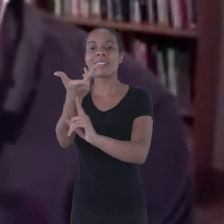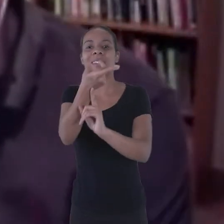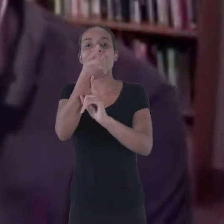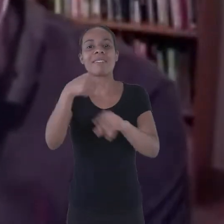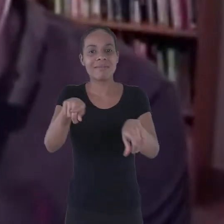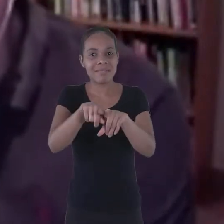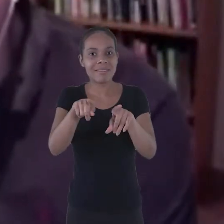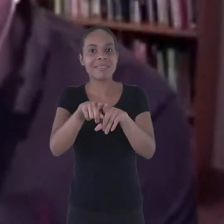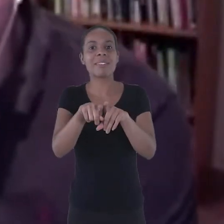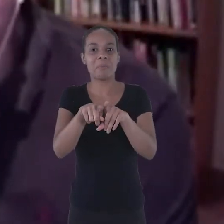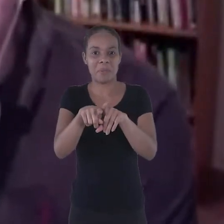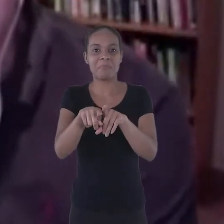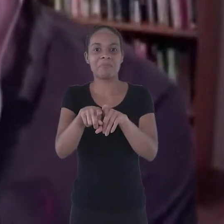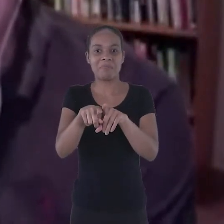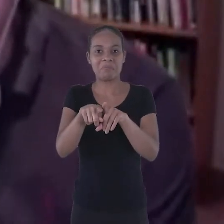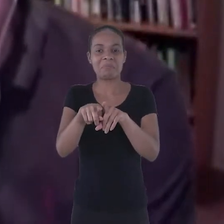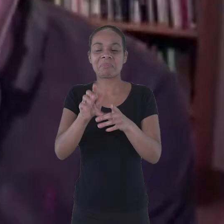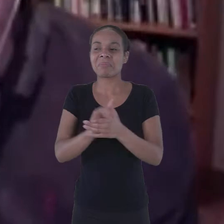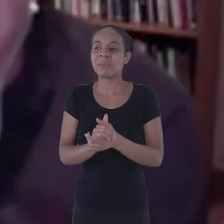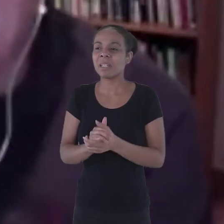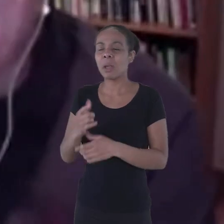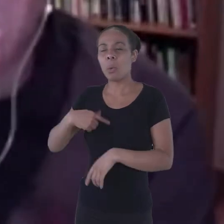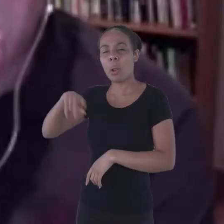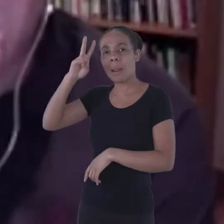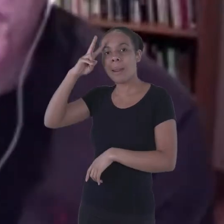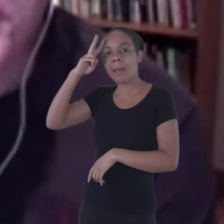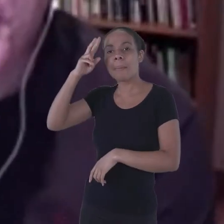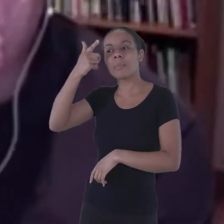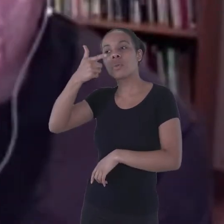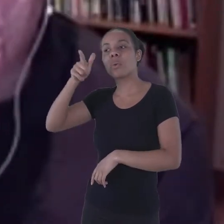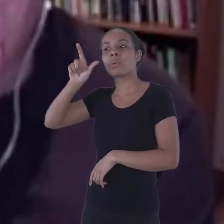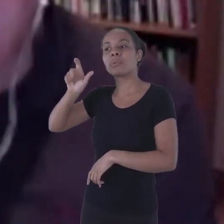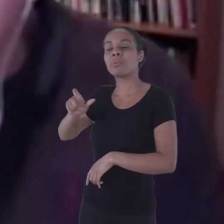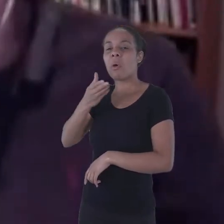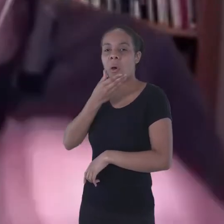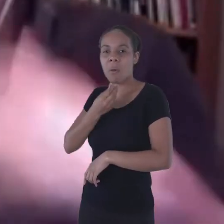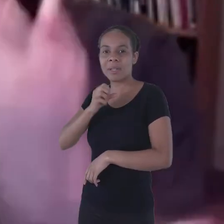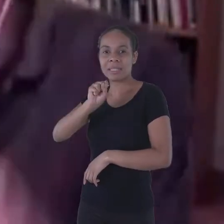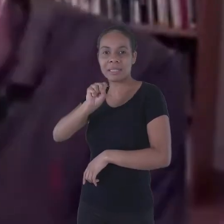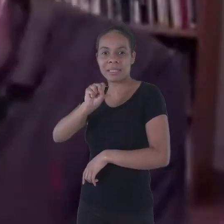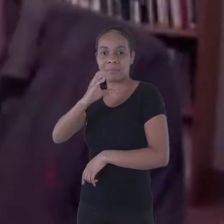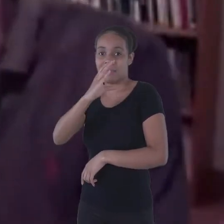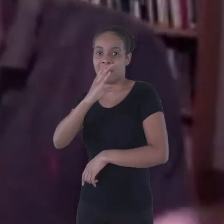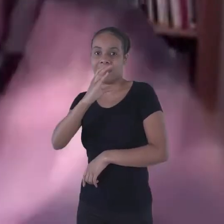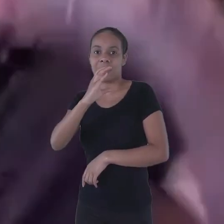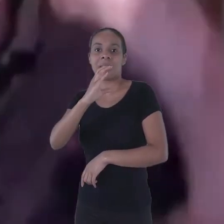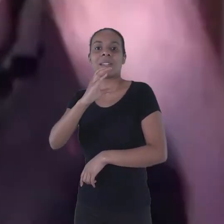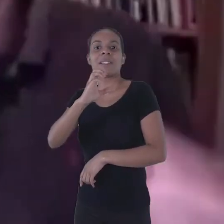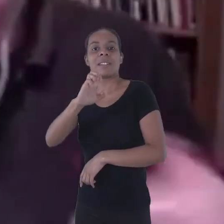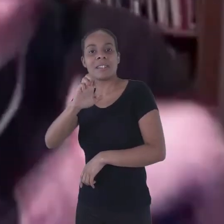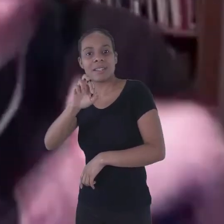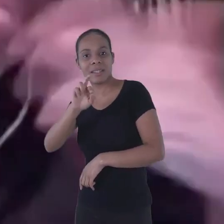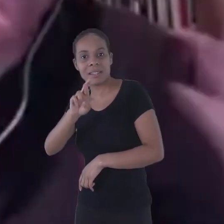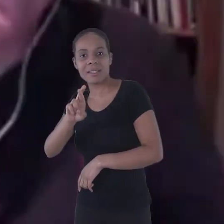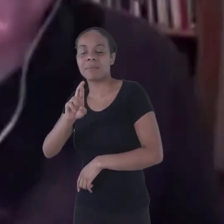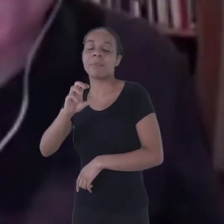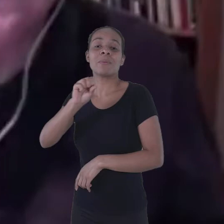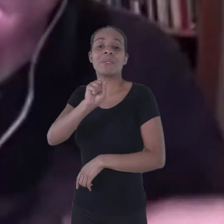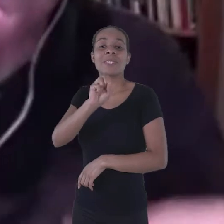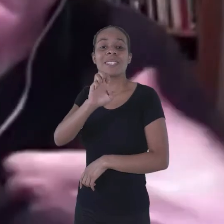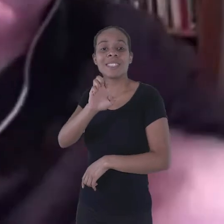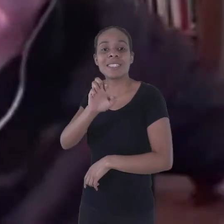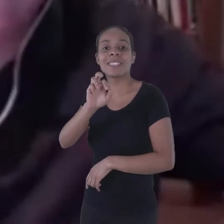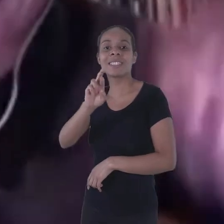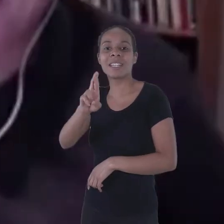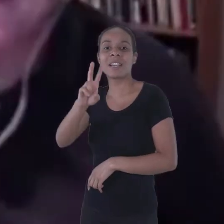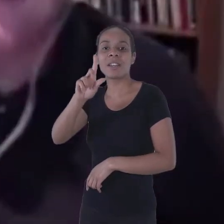escritor, amigo... Mineiro! E ele Belo estava. Horizonte. E o Sérgio, eu tinha conhecido em Belo Horizonte, depois no Rio, a gente se encontrou muito.